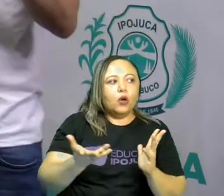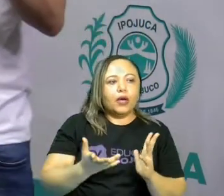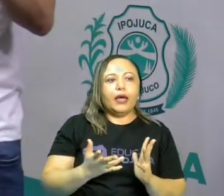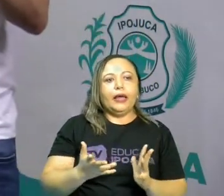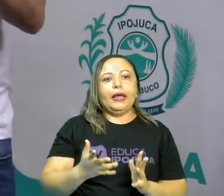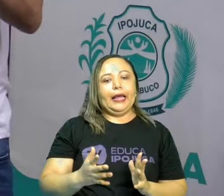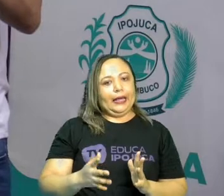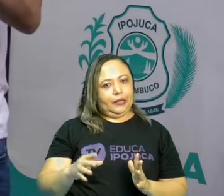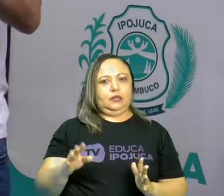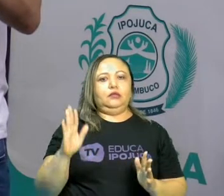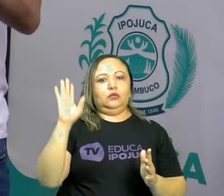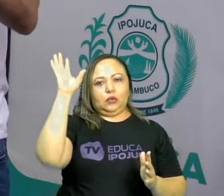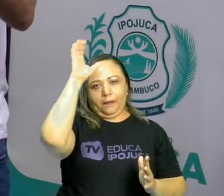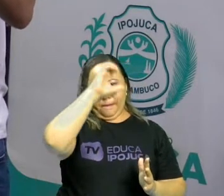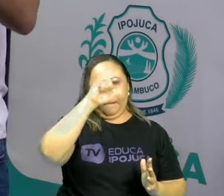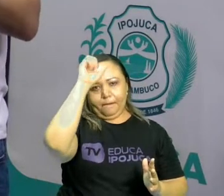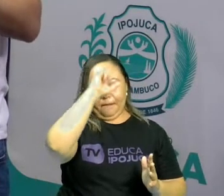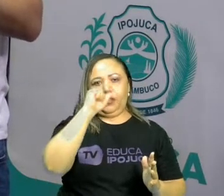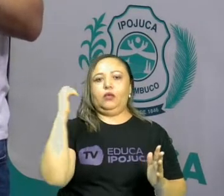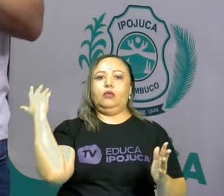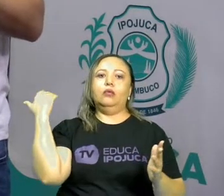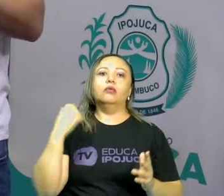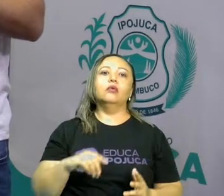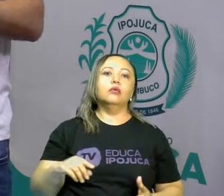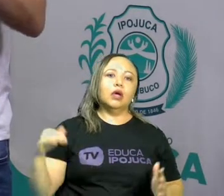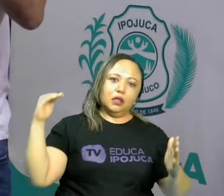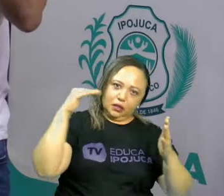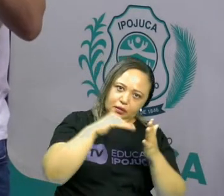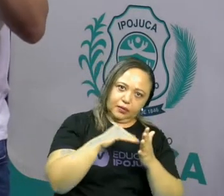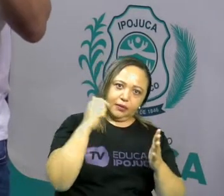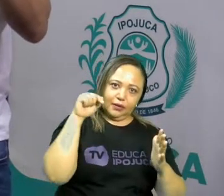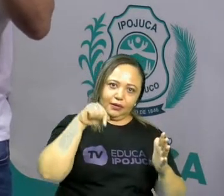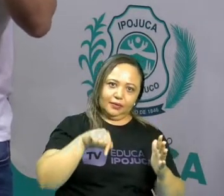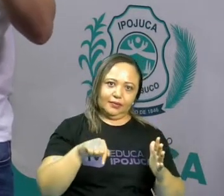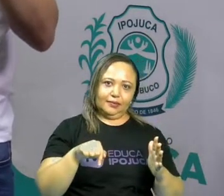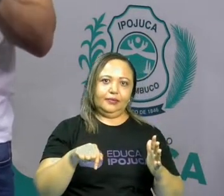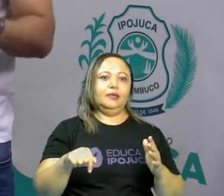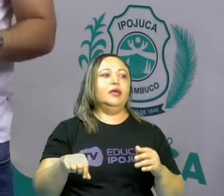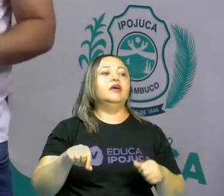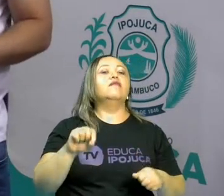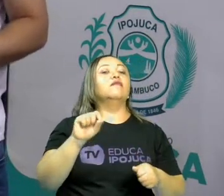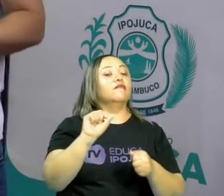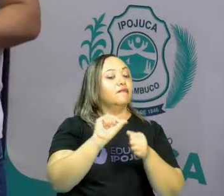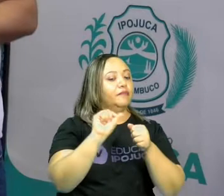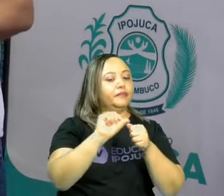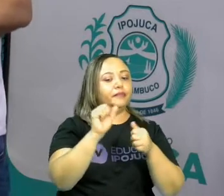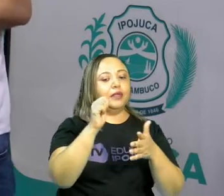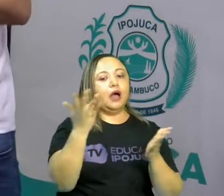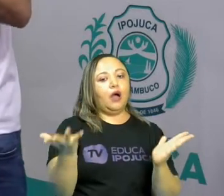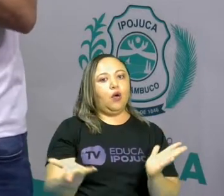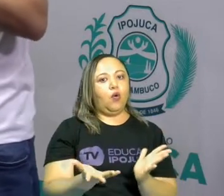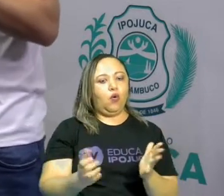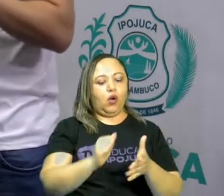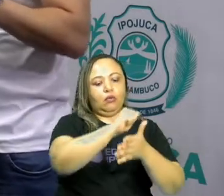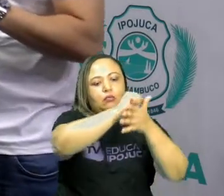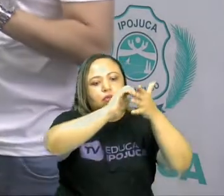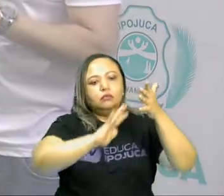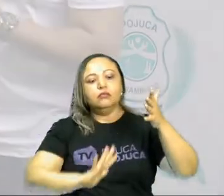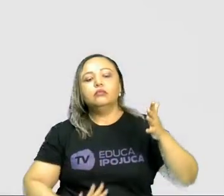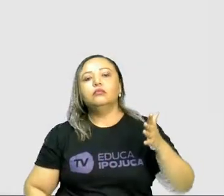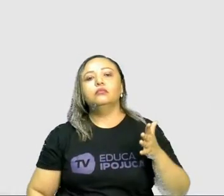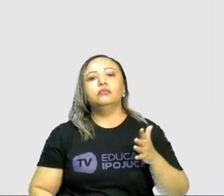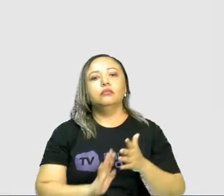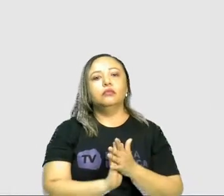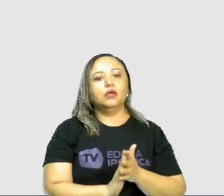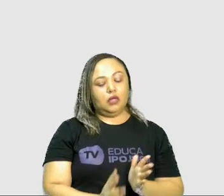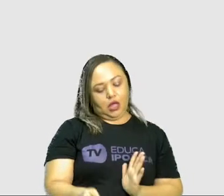conseguiram Acompanhar até aqui estou conseguindo entender então vamos fazer uma pequena atividade vamos lá respondo aí